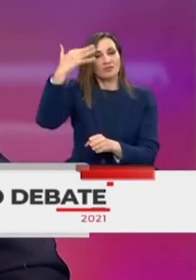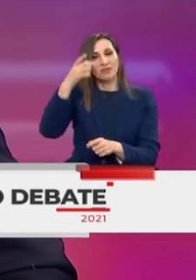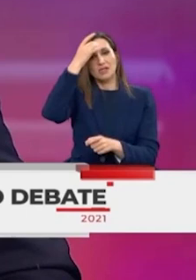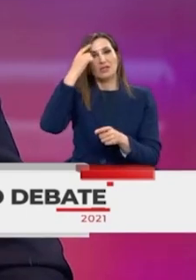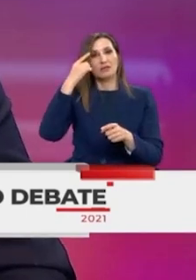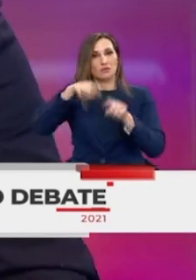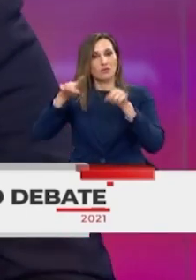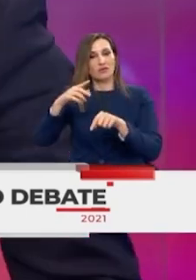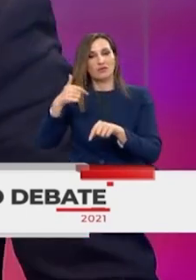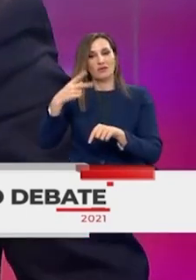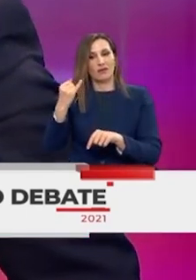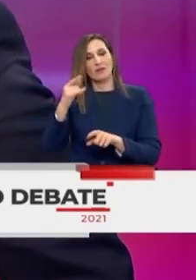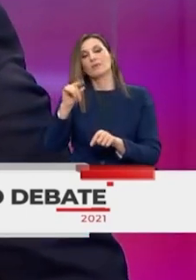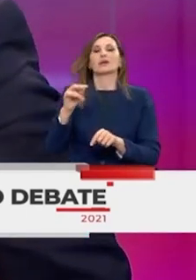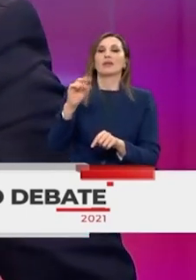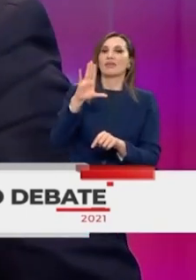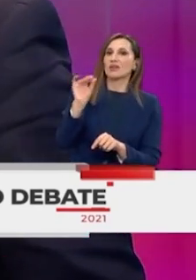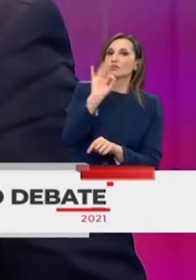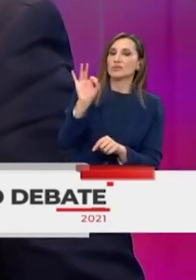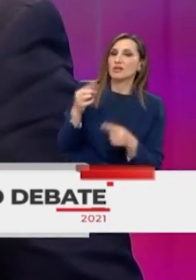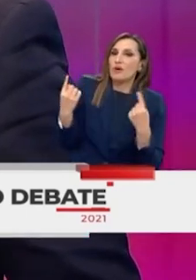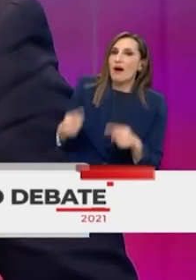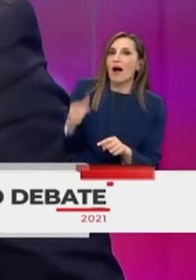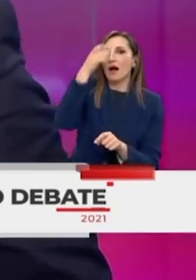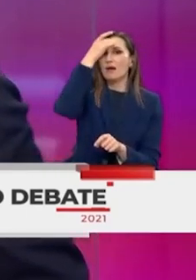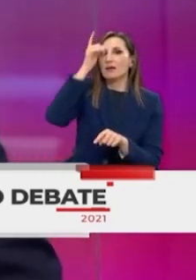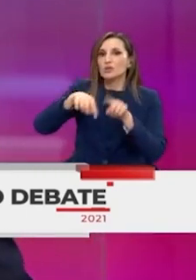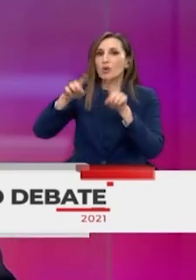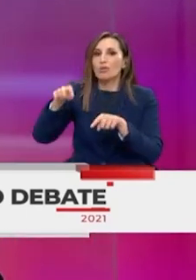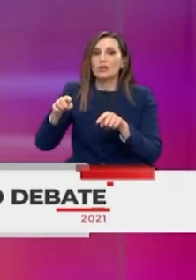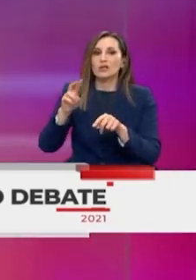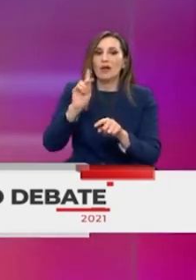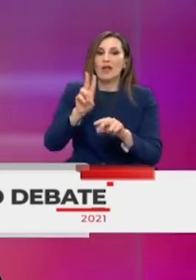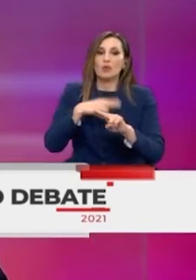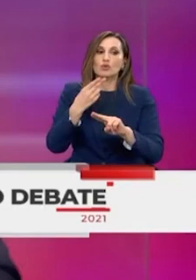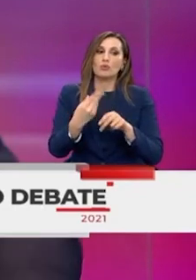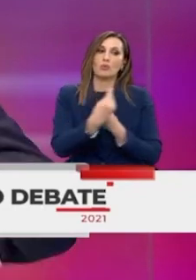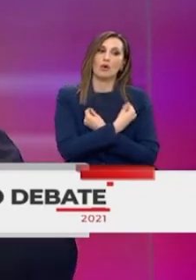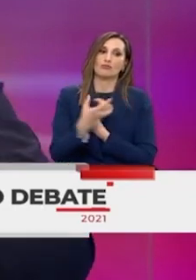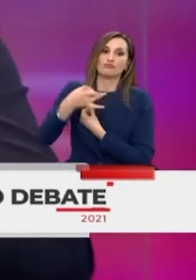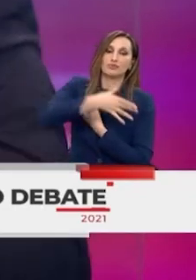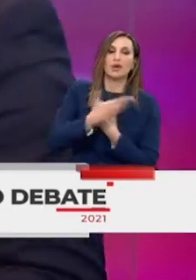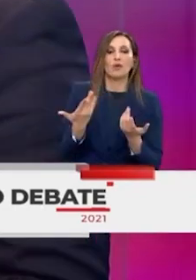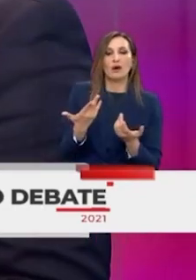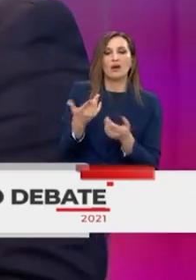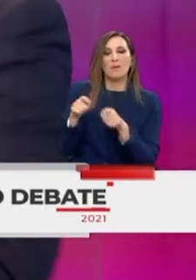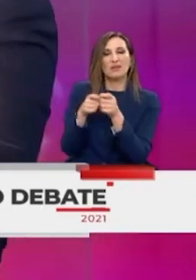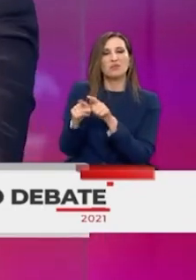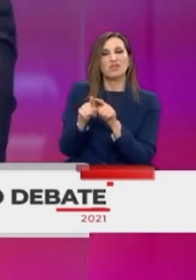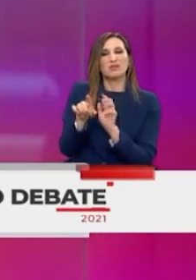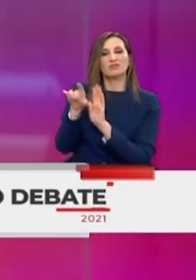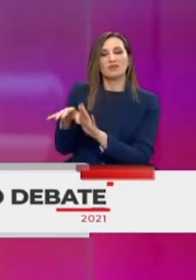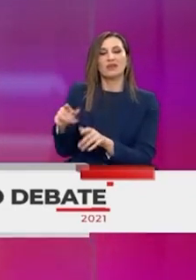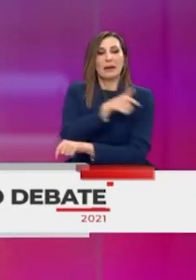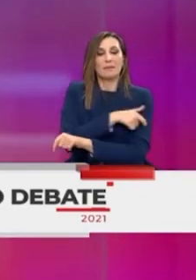TVI também, há uns dias, o Chega está com 10% nas sondagens. 10%. É o dobro quase do Bloco de Esquerda. Agora, ilegalizem lá um partido que